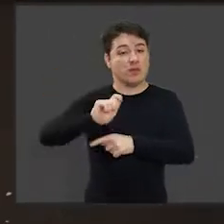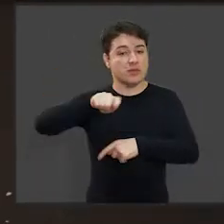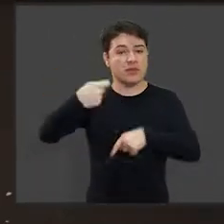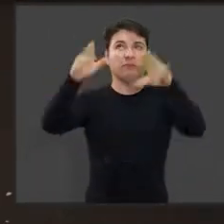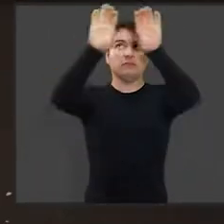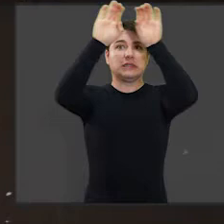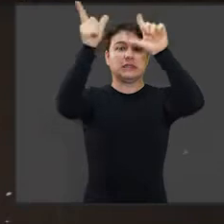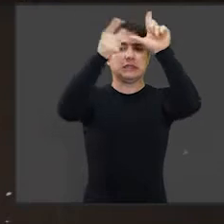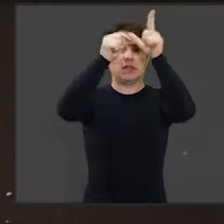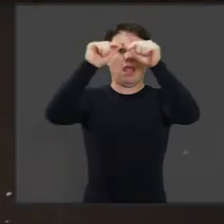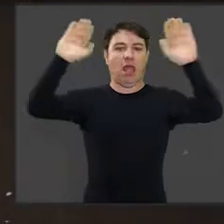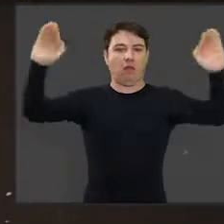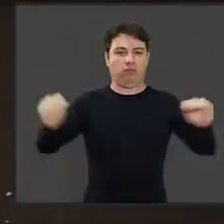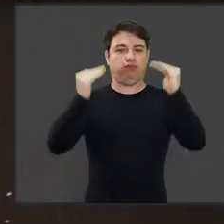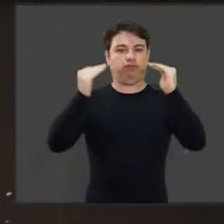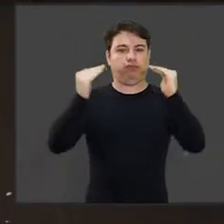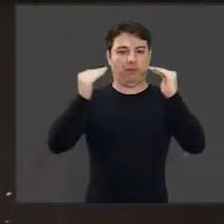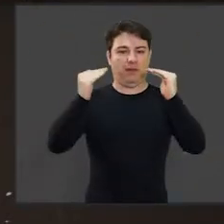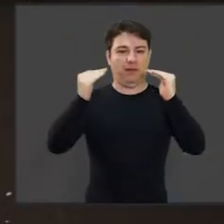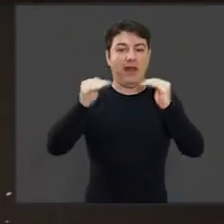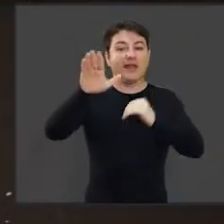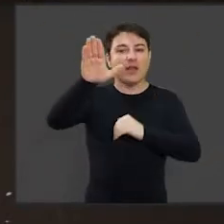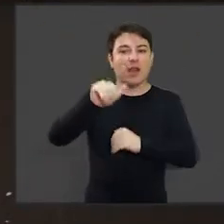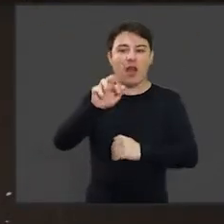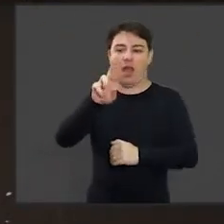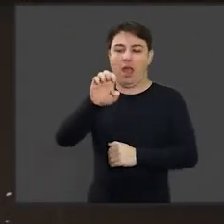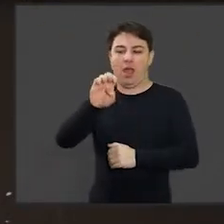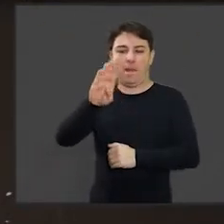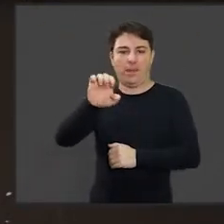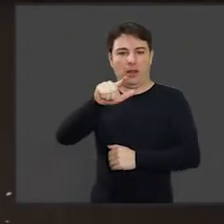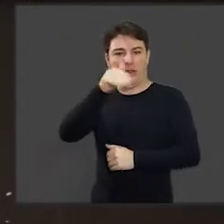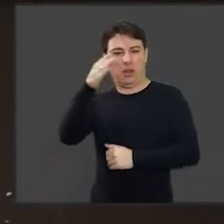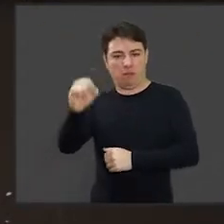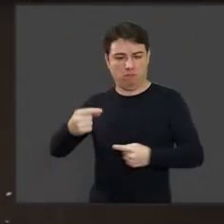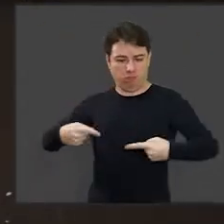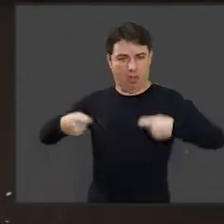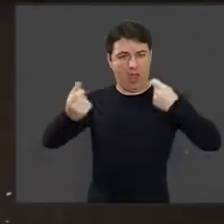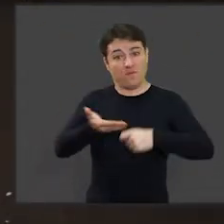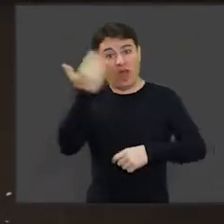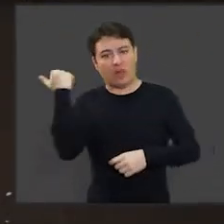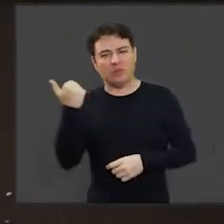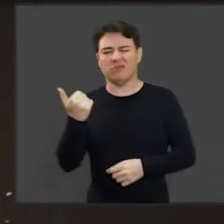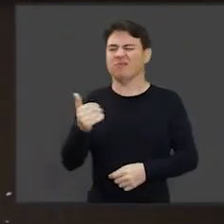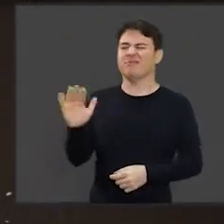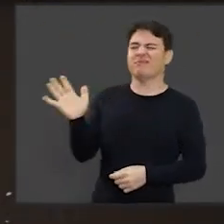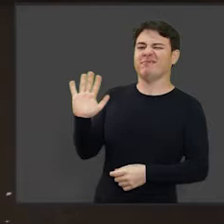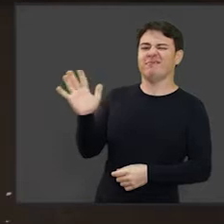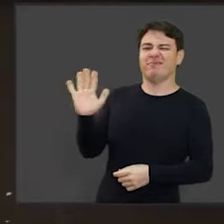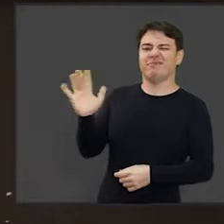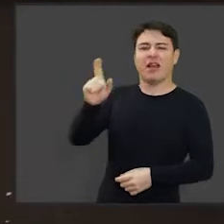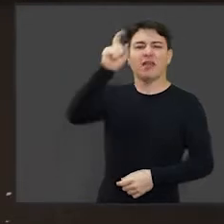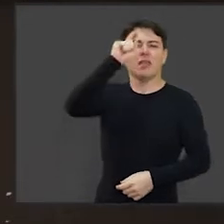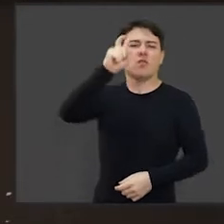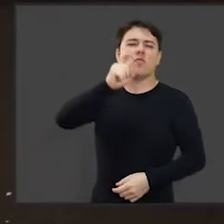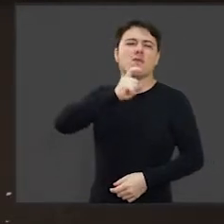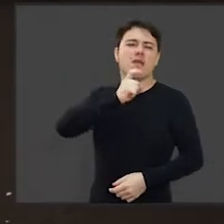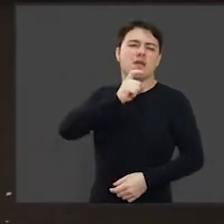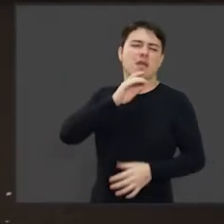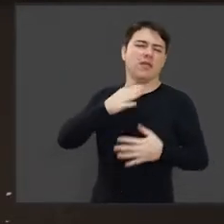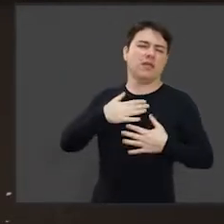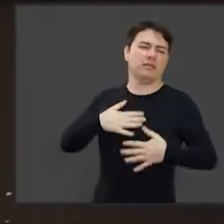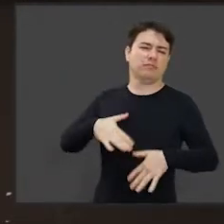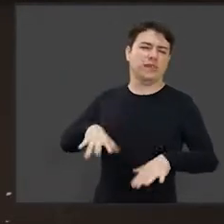contar. Assim como o Luke Skywalker recebesse um convite para lutar pela rebelião, e ele falasse, não, as coisas estão melhor do jeito que elas